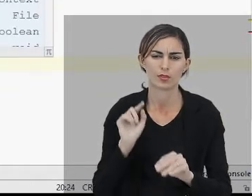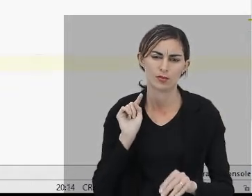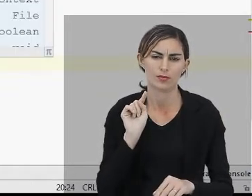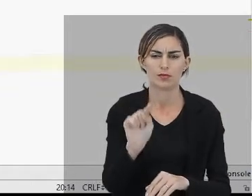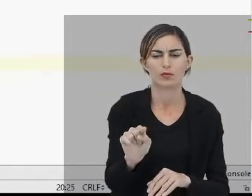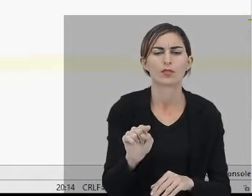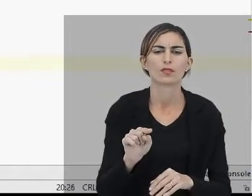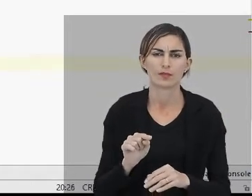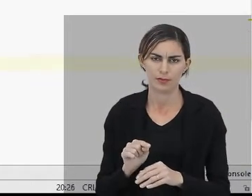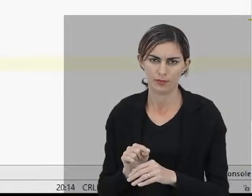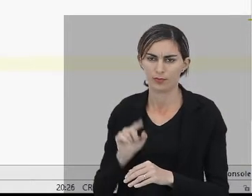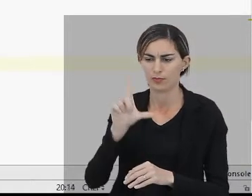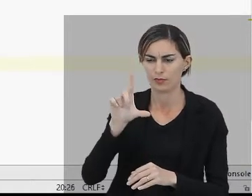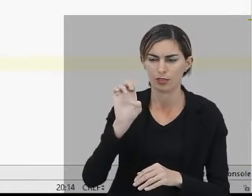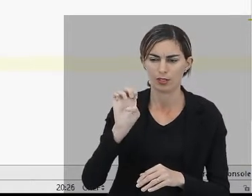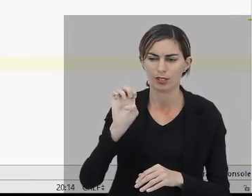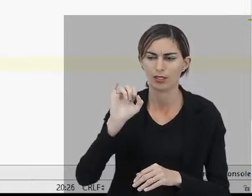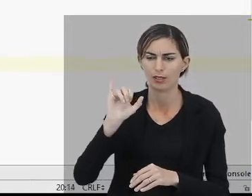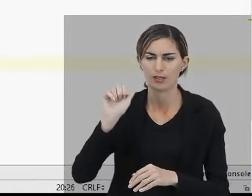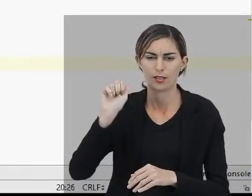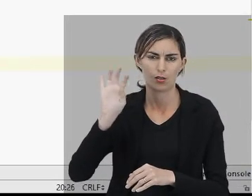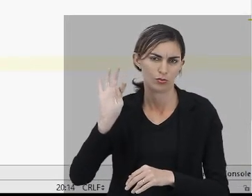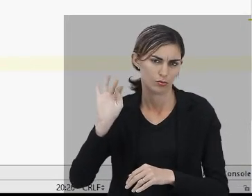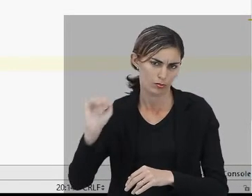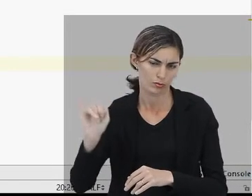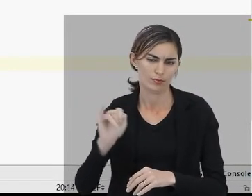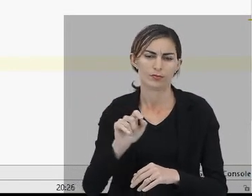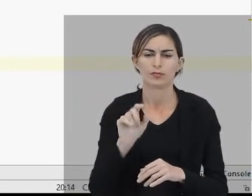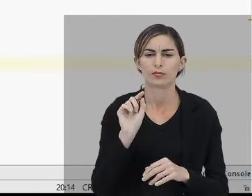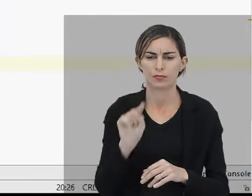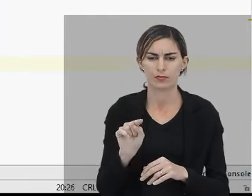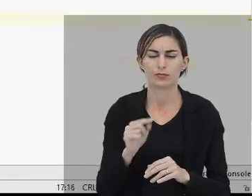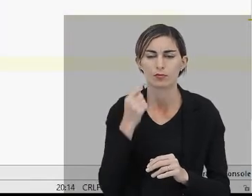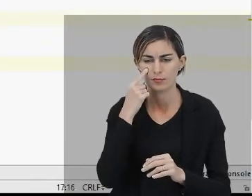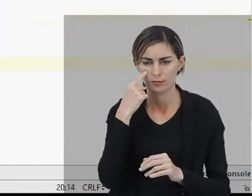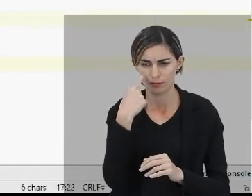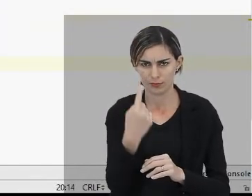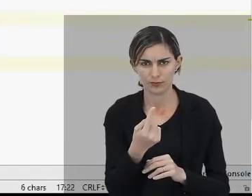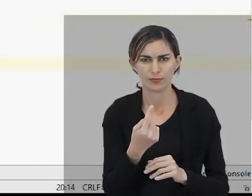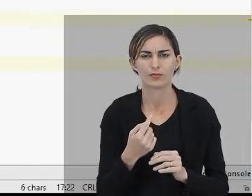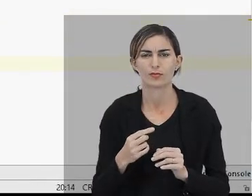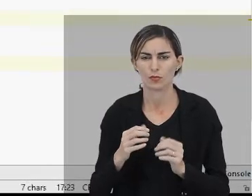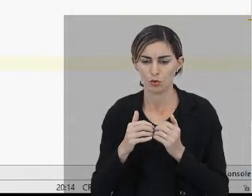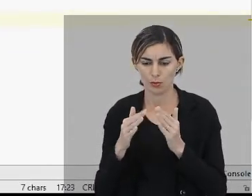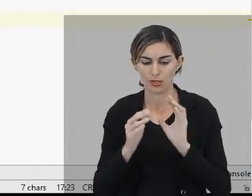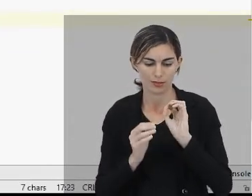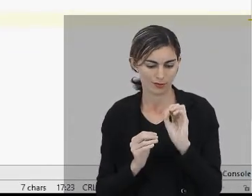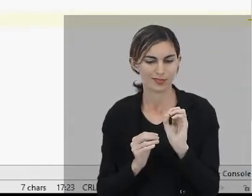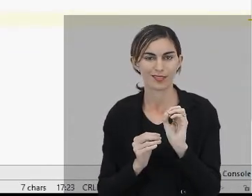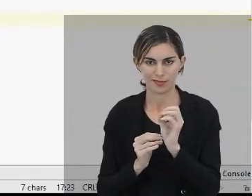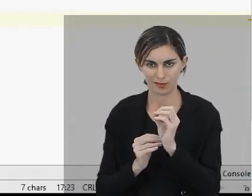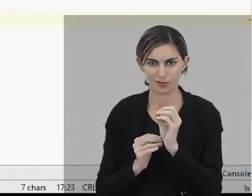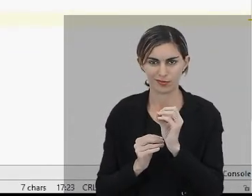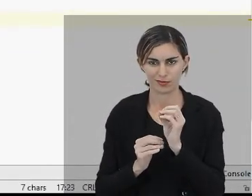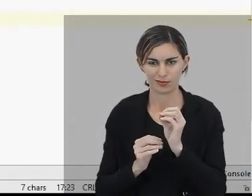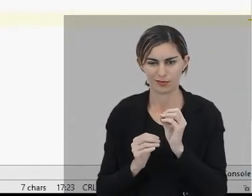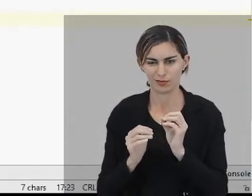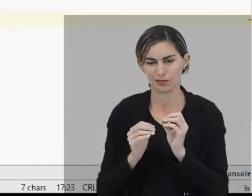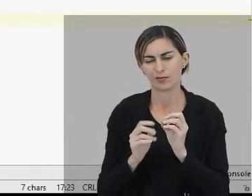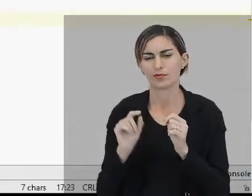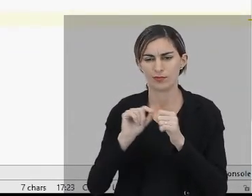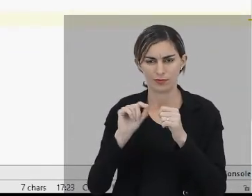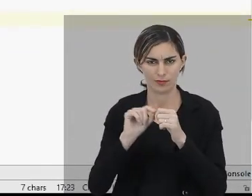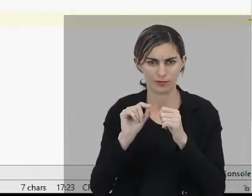o botão ao meu layout. Então, observe que vamos começar do zero. Então, ele